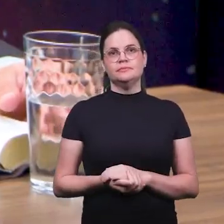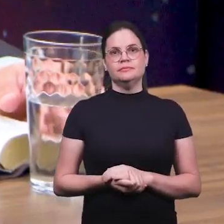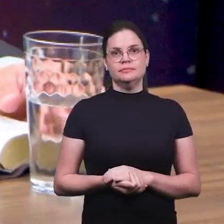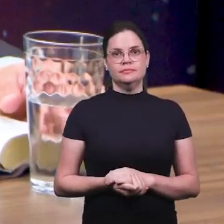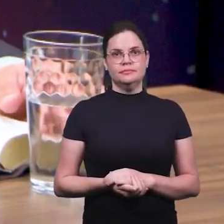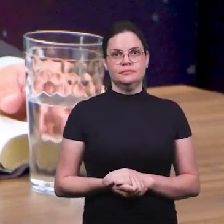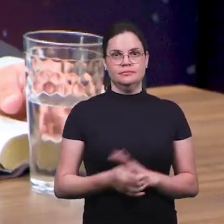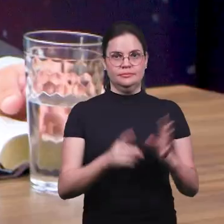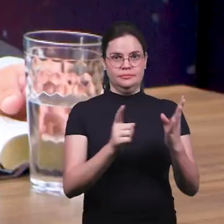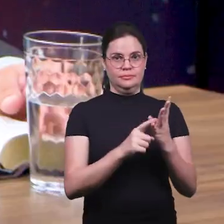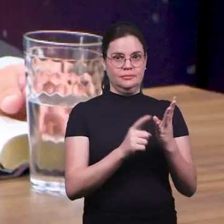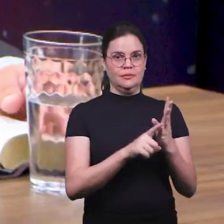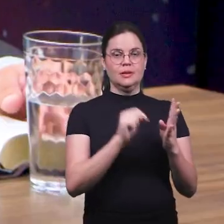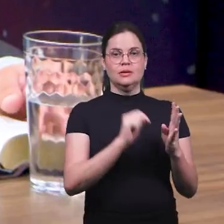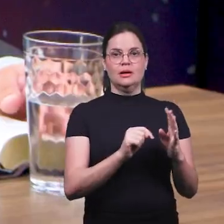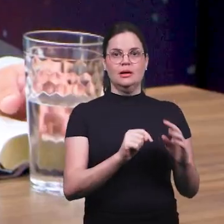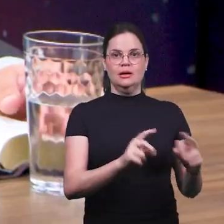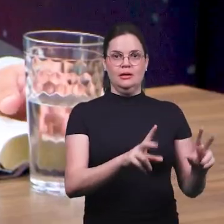têm que estar identificados,